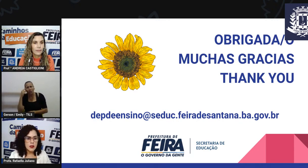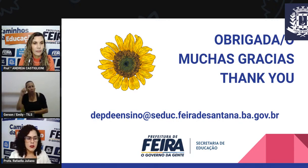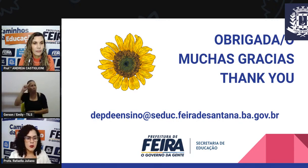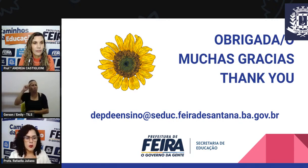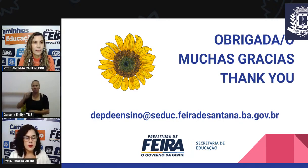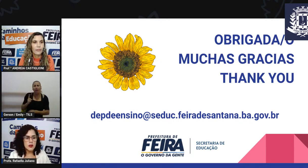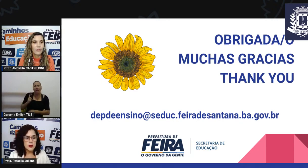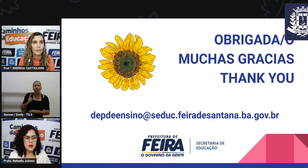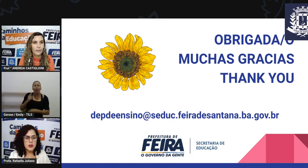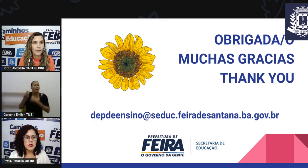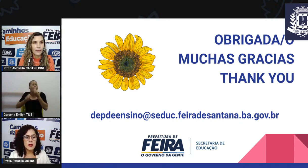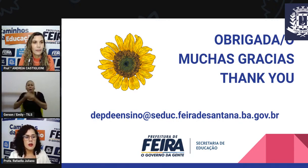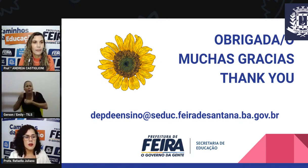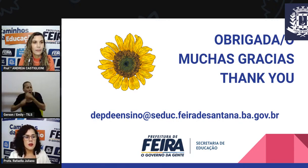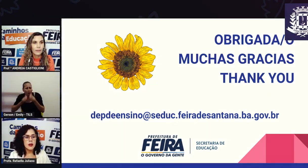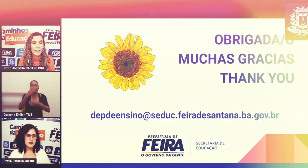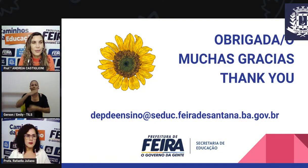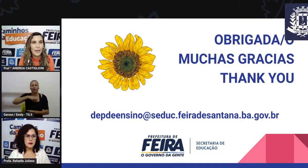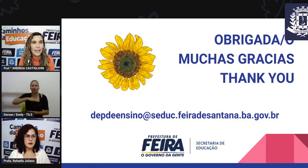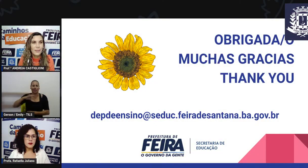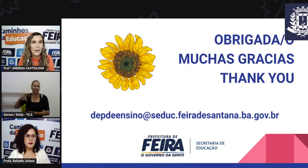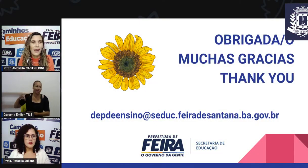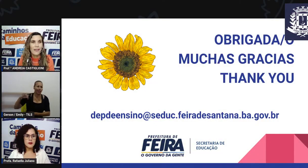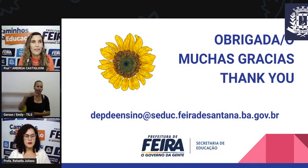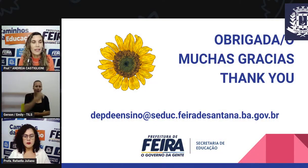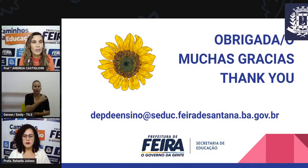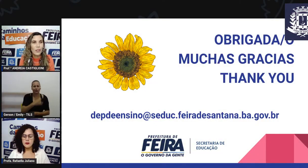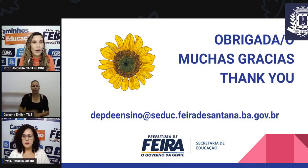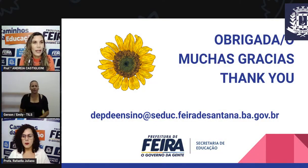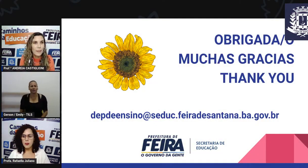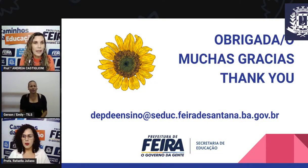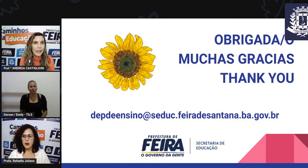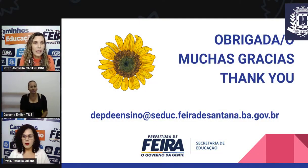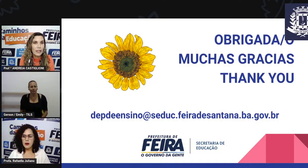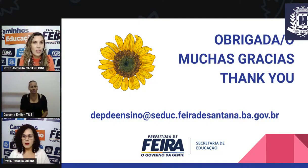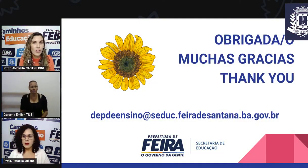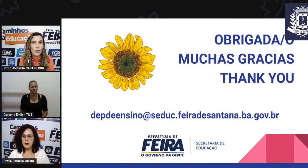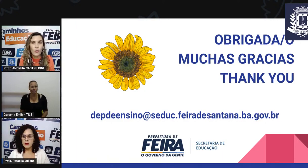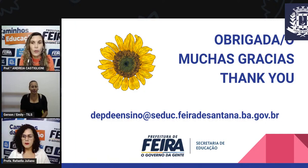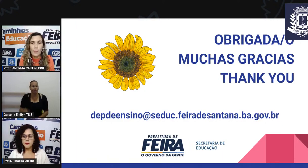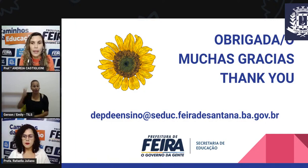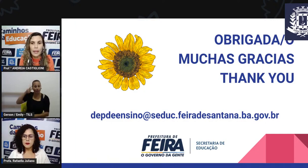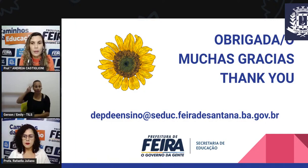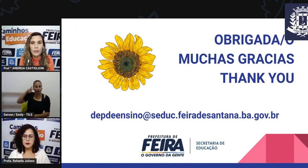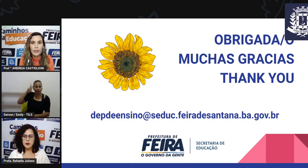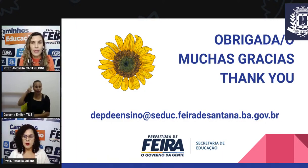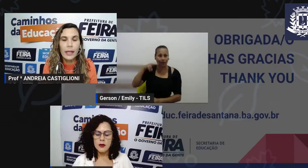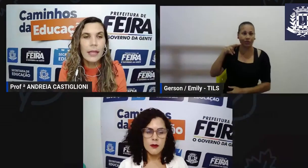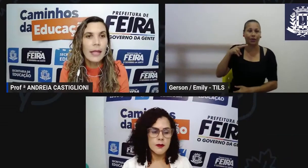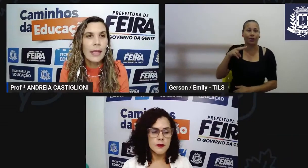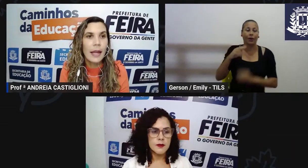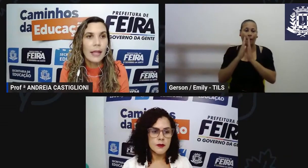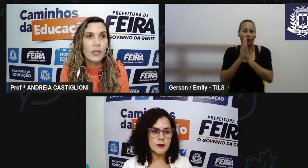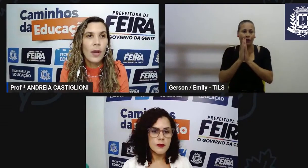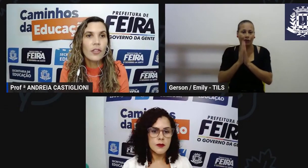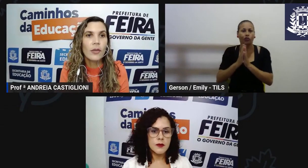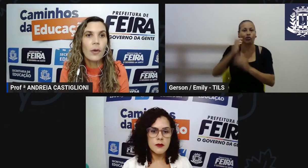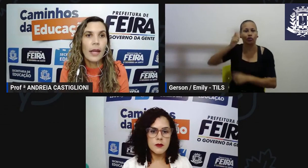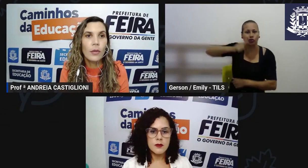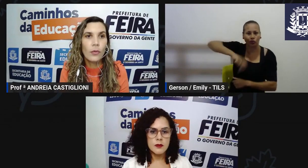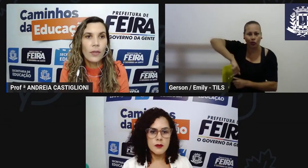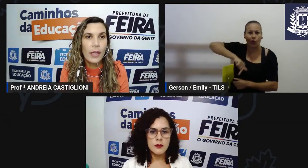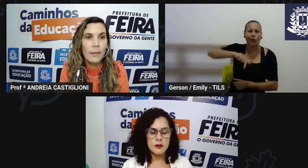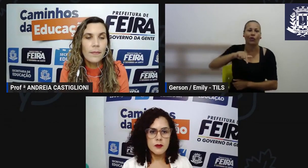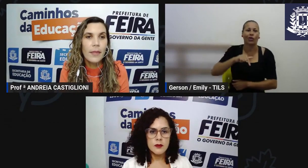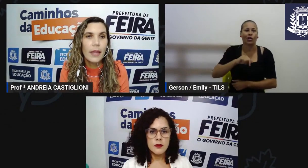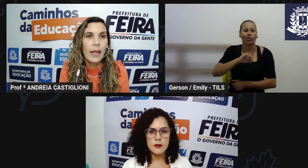conversas, o que vocês precisarem. Isso mesmo, Rafa. Então, só relembrando aí, gente, o e-mail, né, caso haja